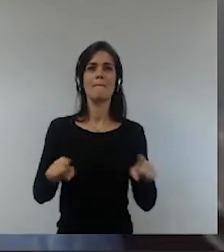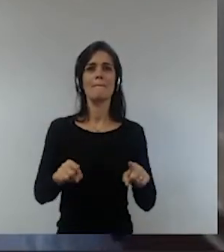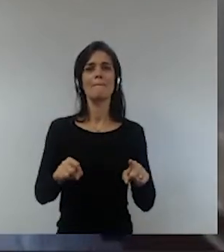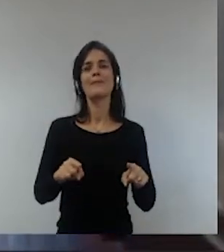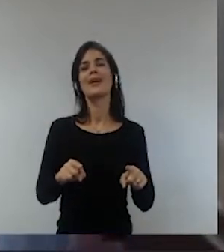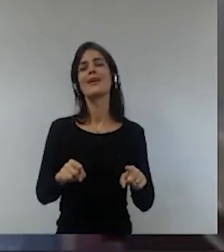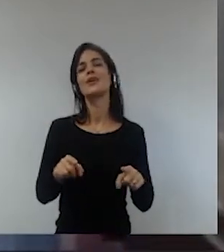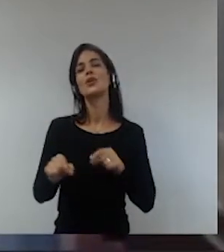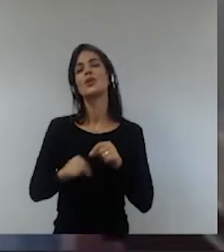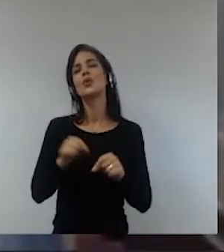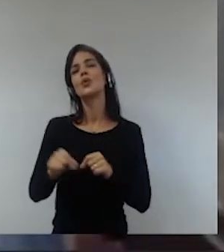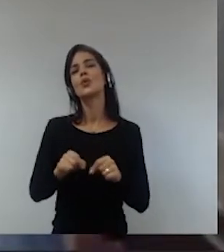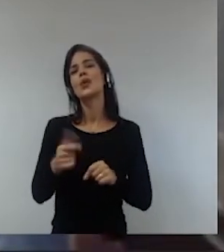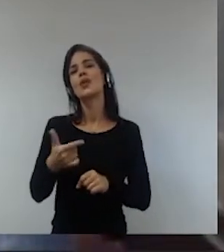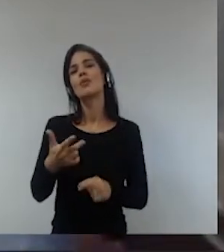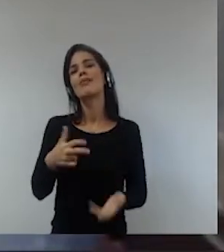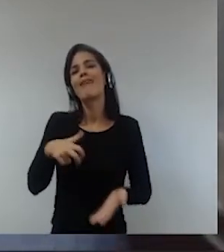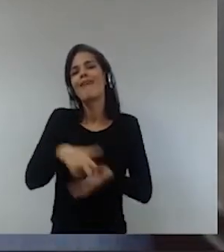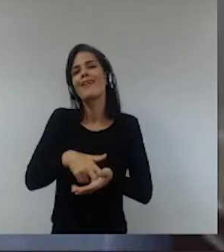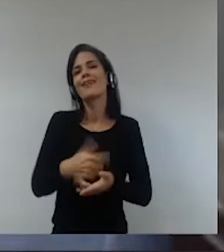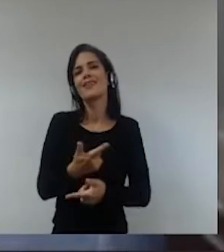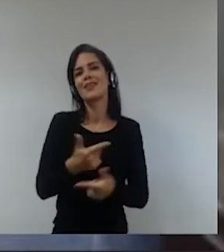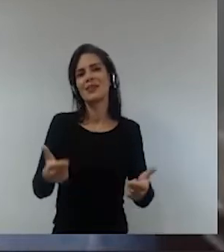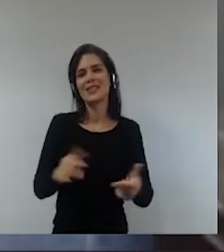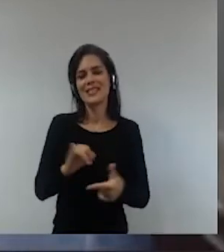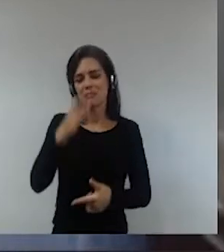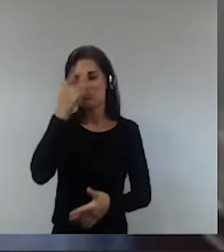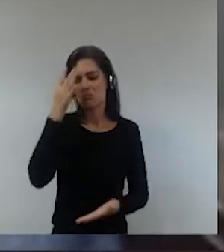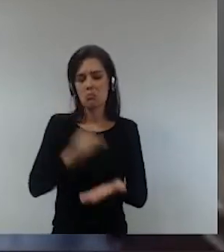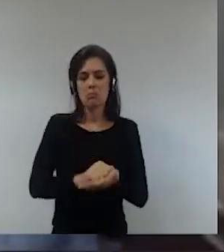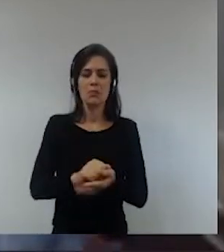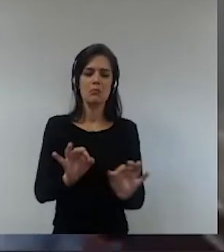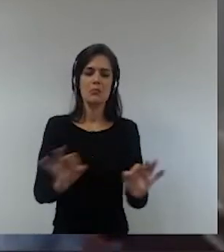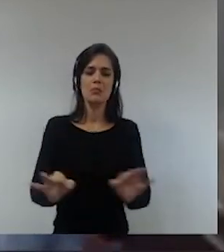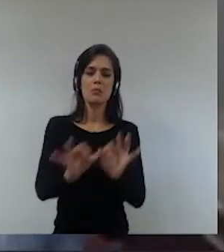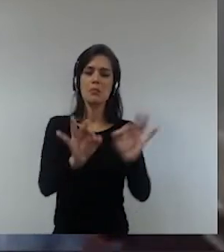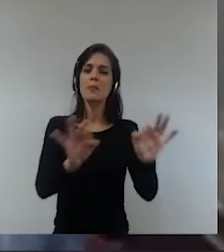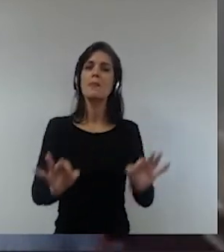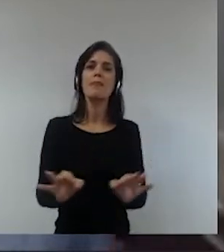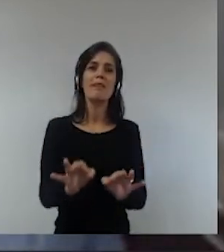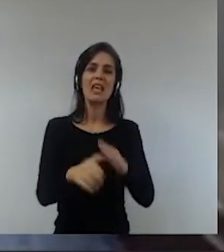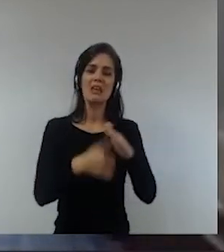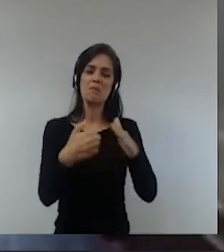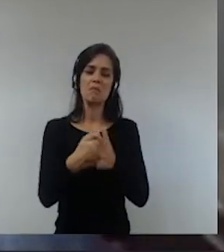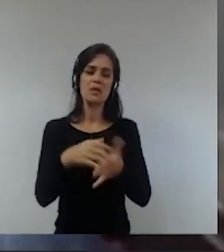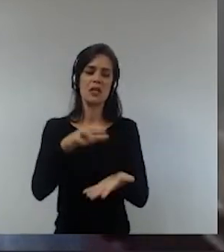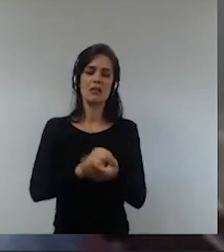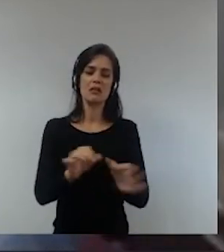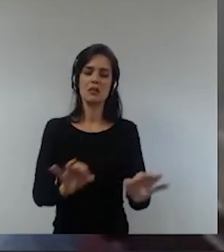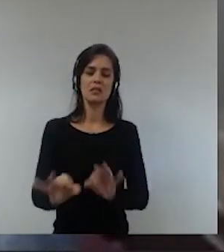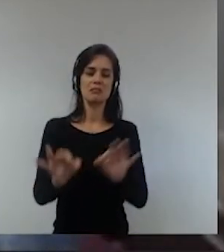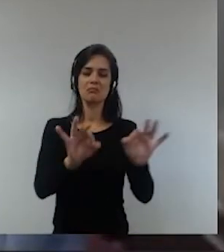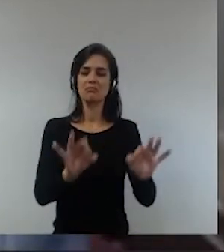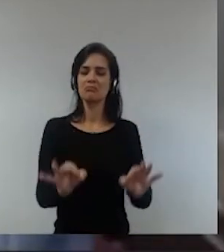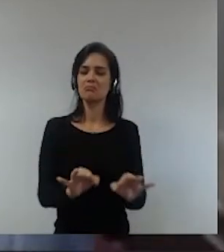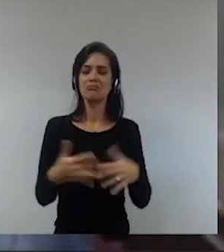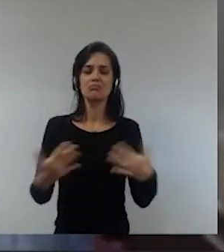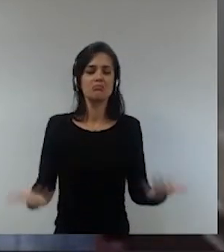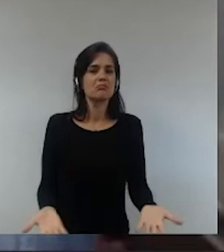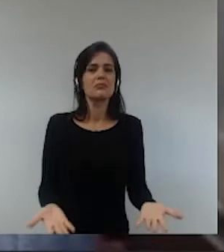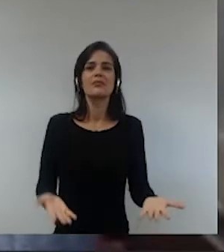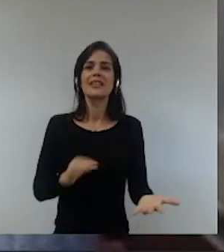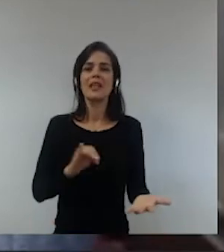uma sanção para a não realização do cadastro. E, em virtude disso, nós estamos tendo agora, no momento da pandemia,